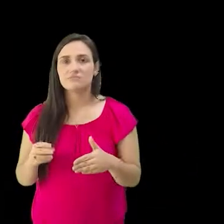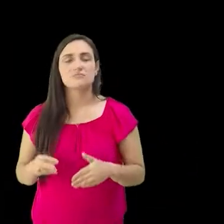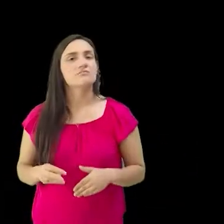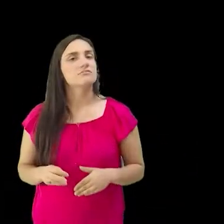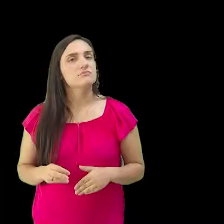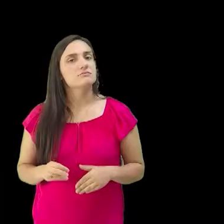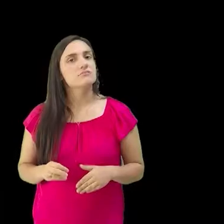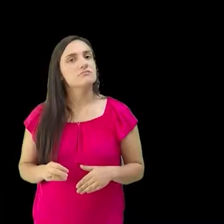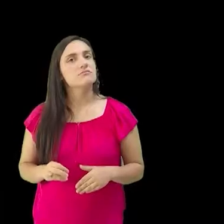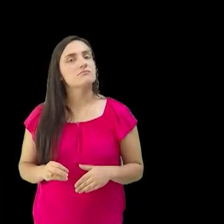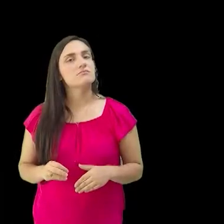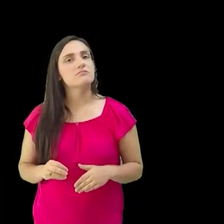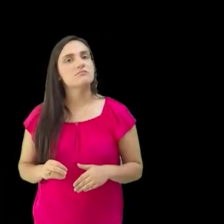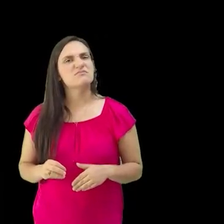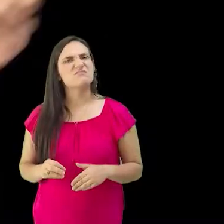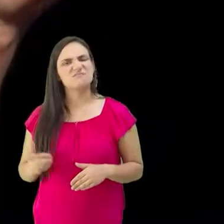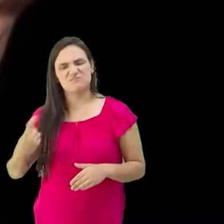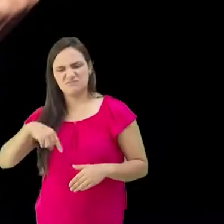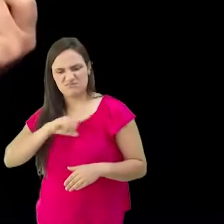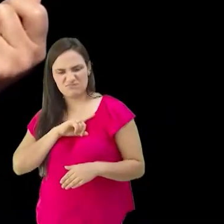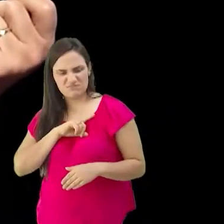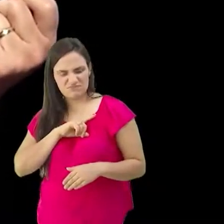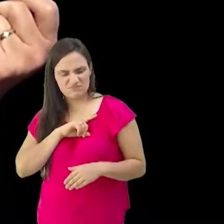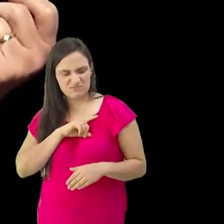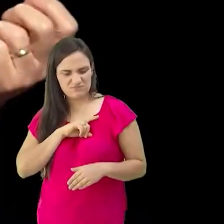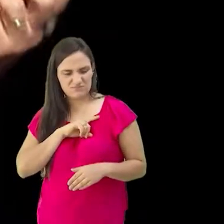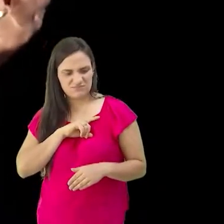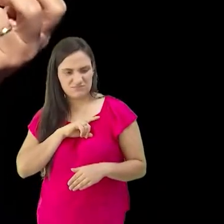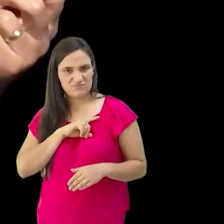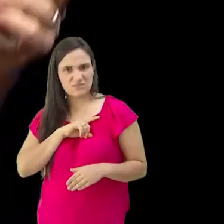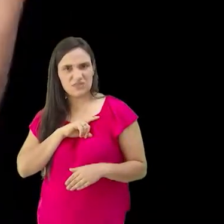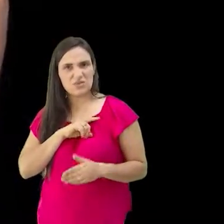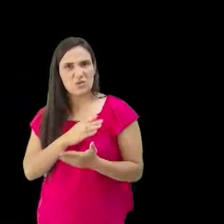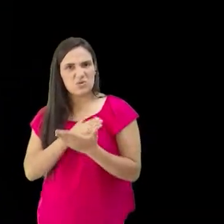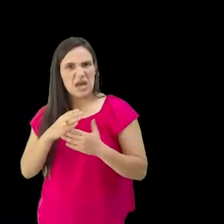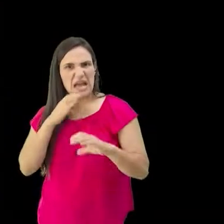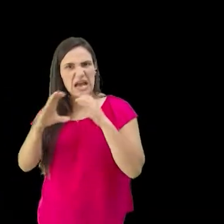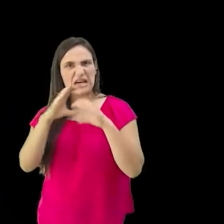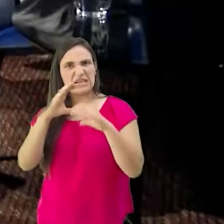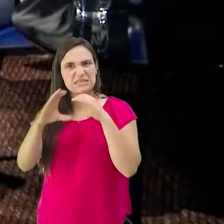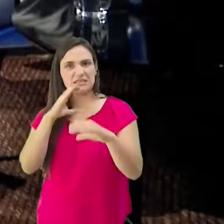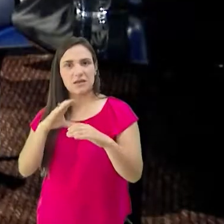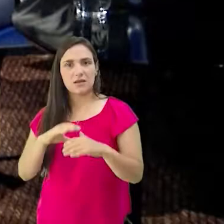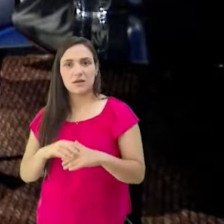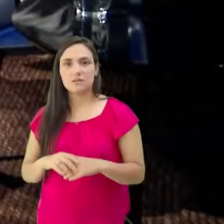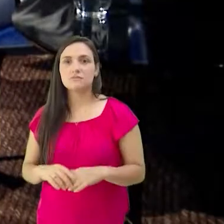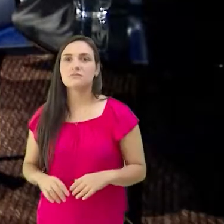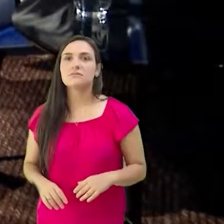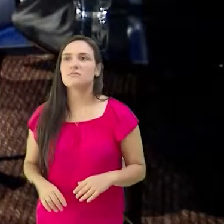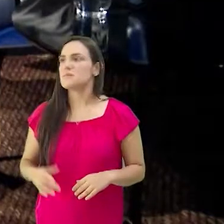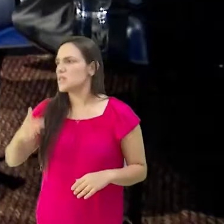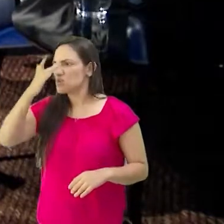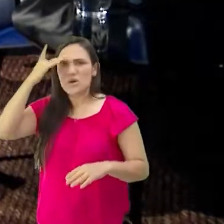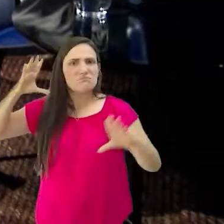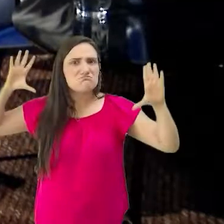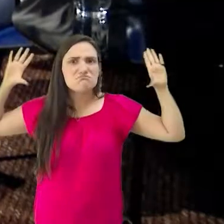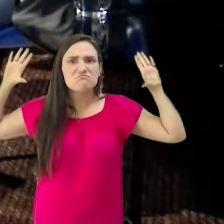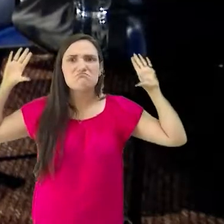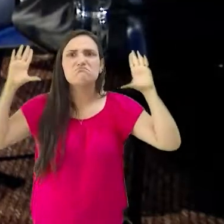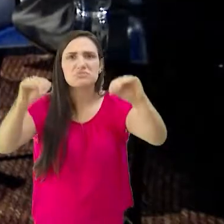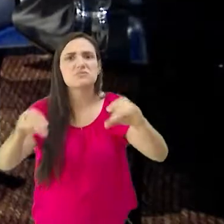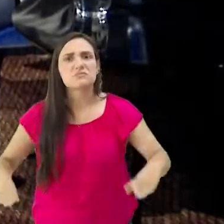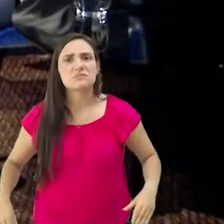né? Mas na hora, vamos cantar essa música. Aí fizemos um acordar. Os homens de terno, os caras acabaram com o som. Caramba.